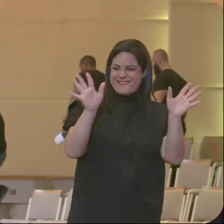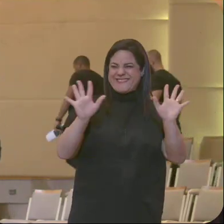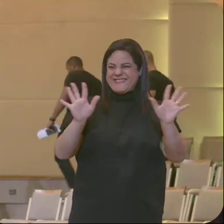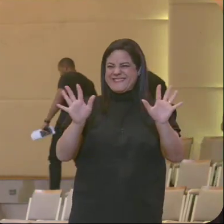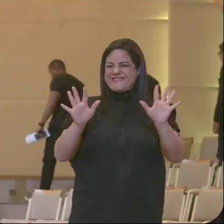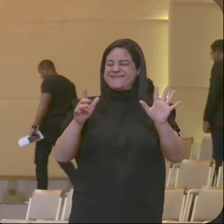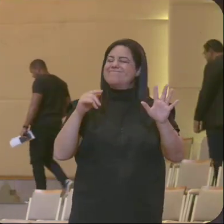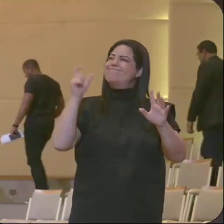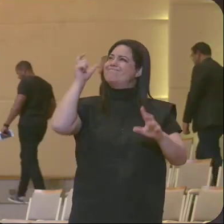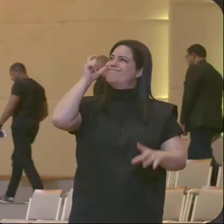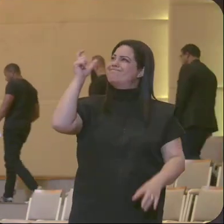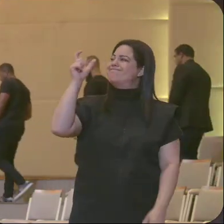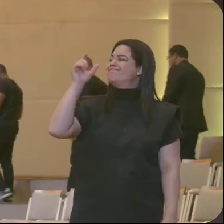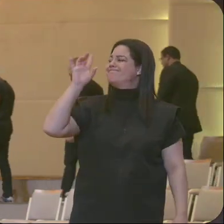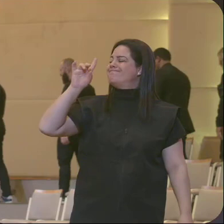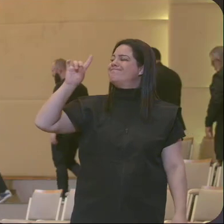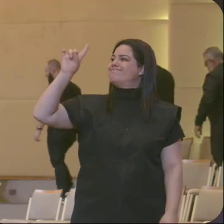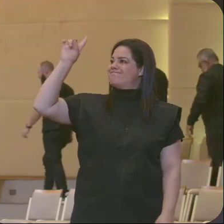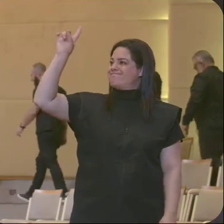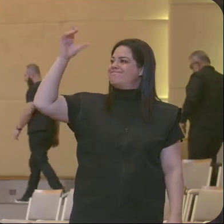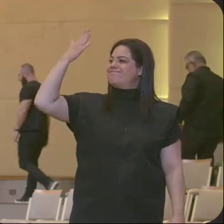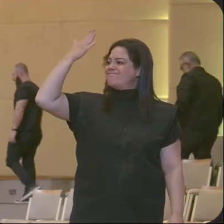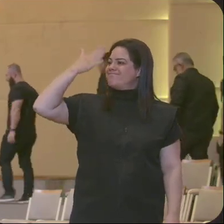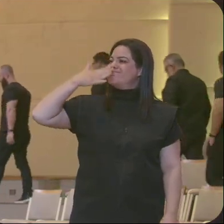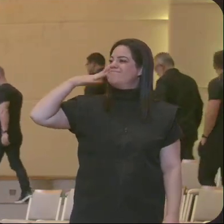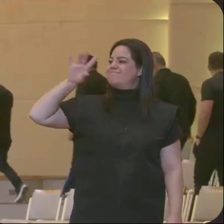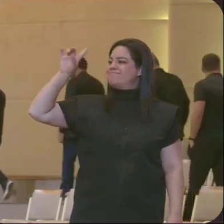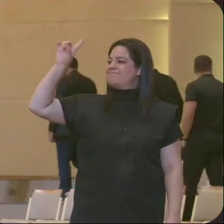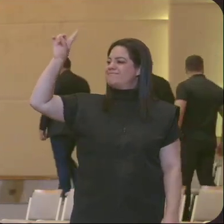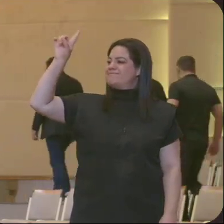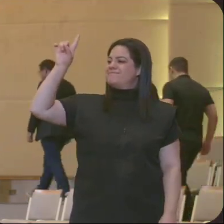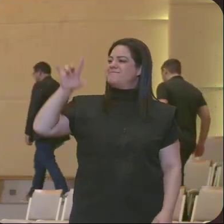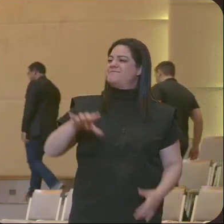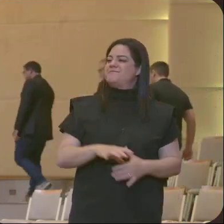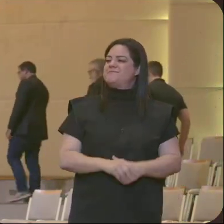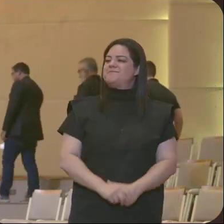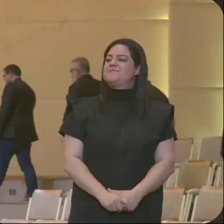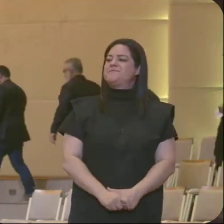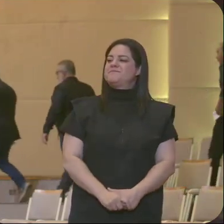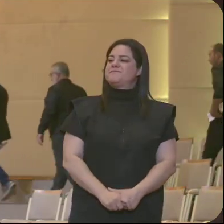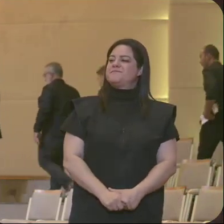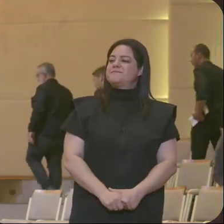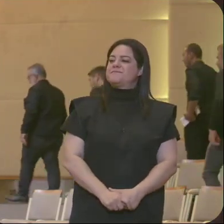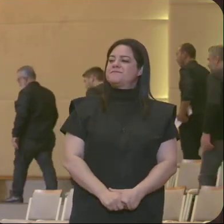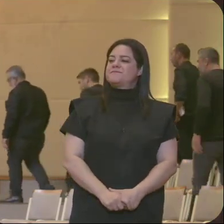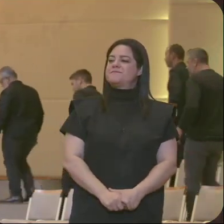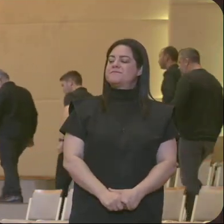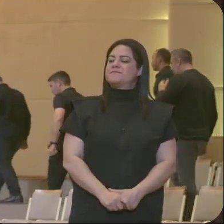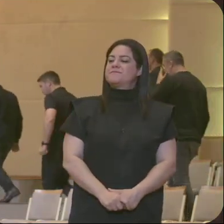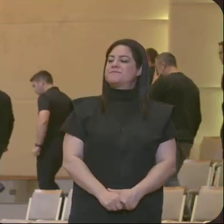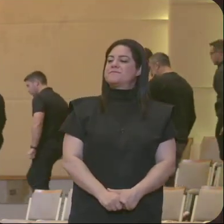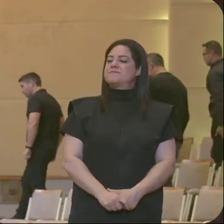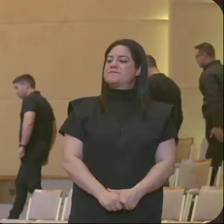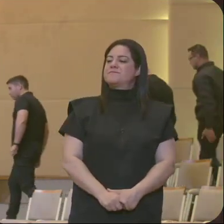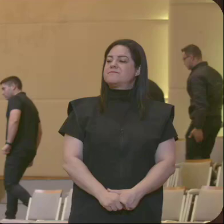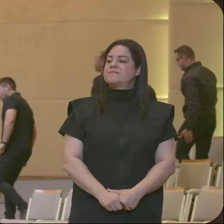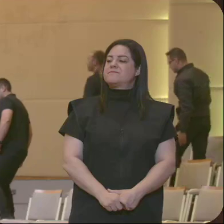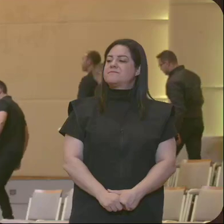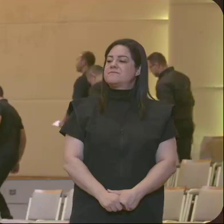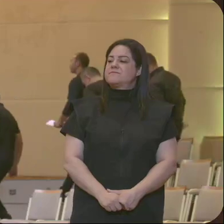mesmo diante da presença de Deus. E sabe?